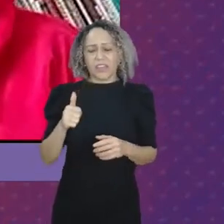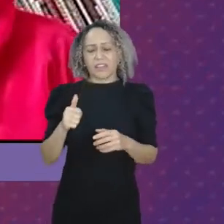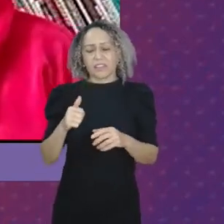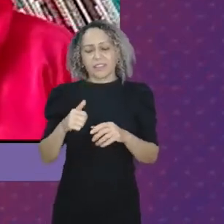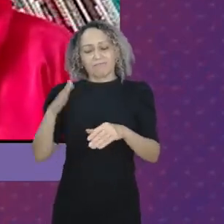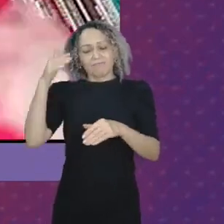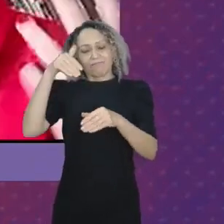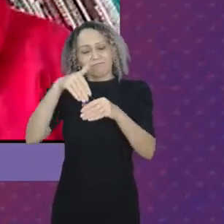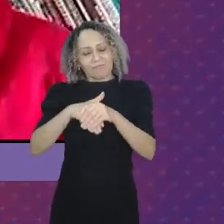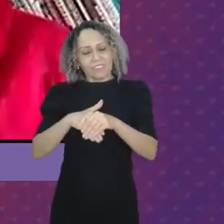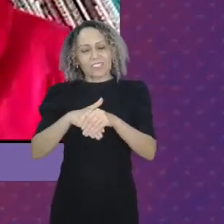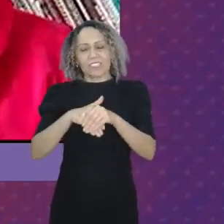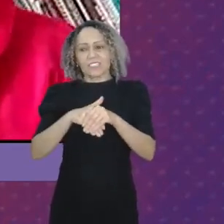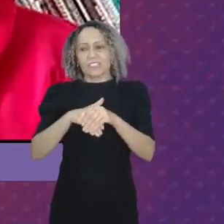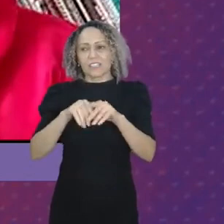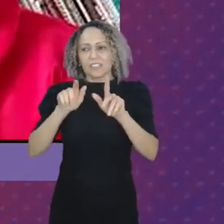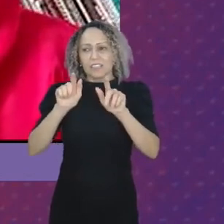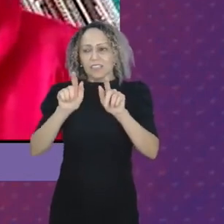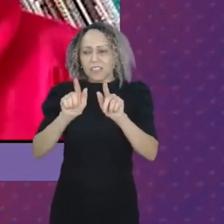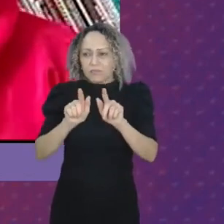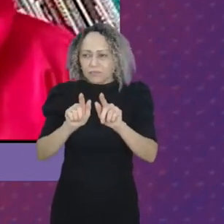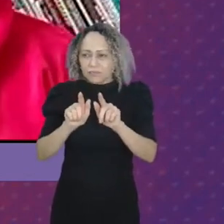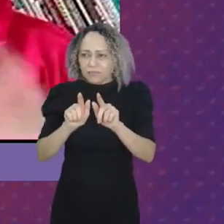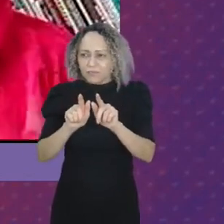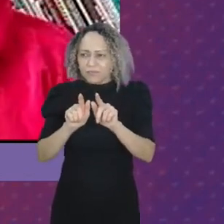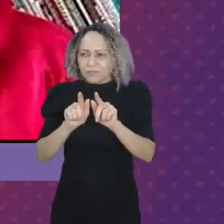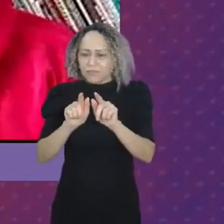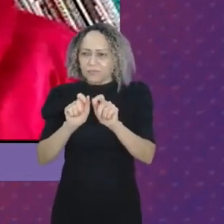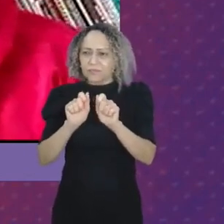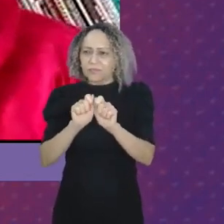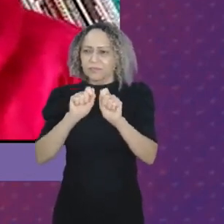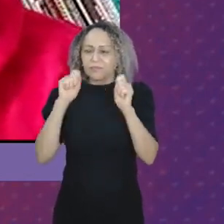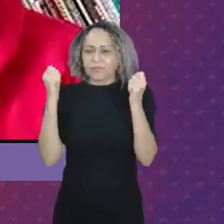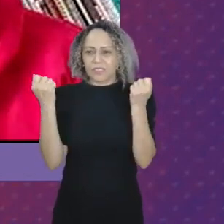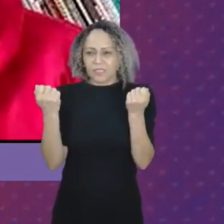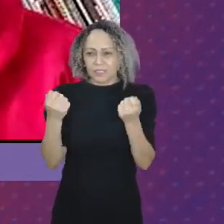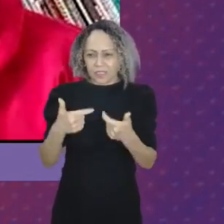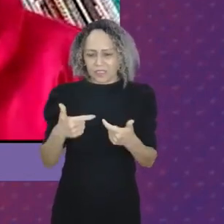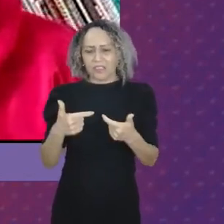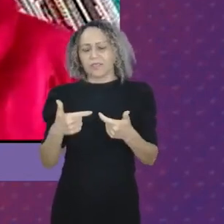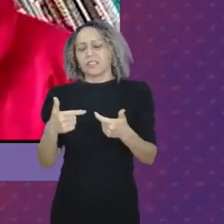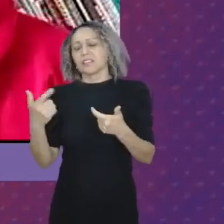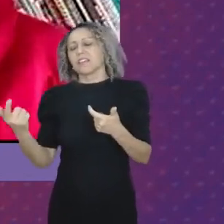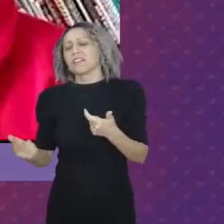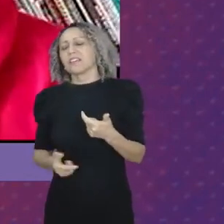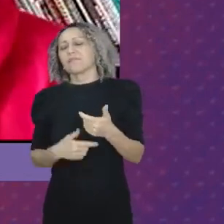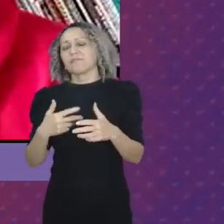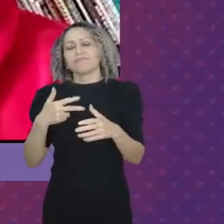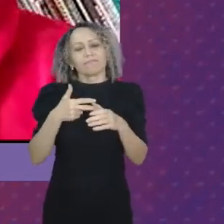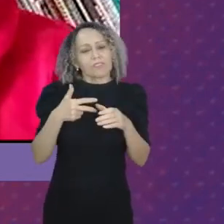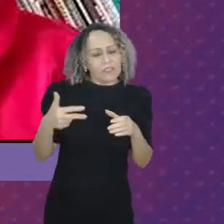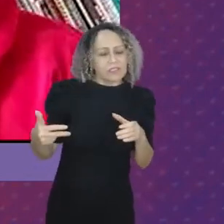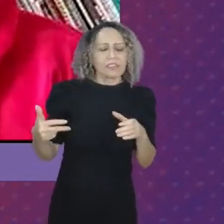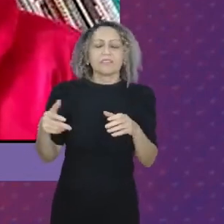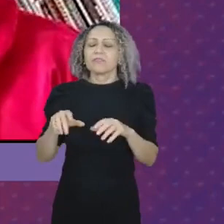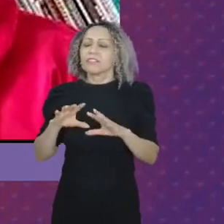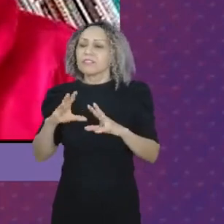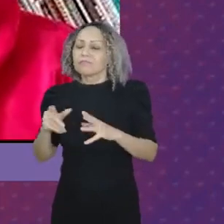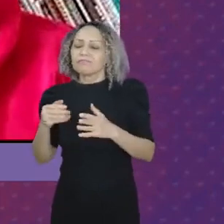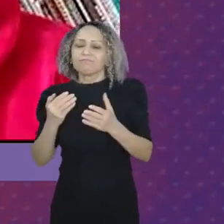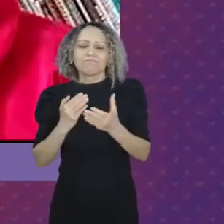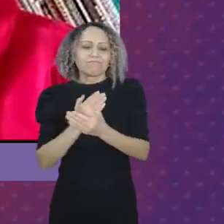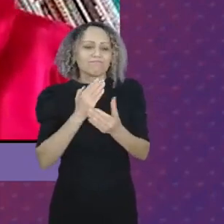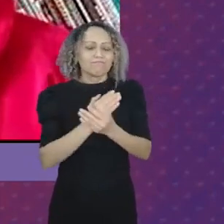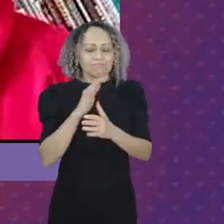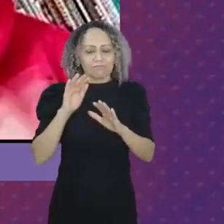assembleias legislativas, eleger o Lula, para a gente voltar a ter essa participação popular. A gente sente falta dessas